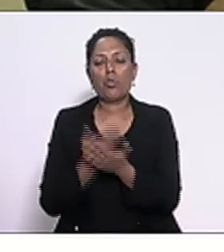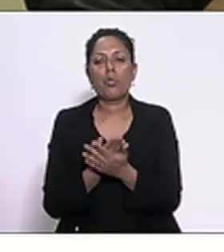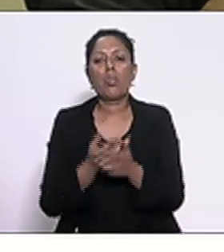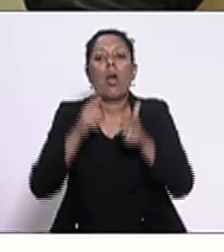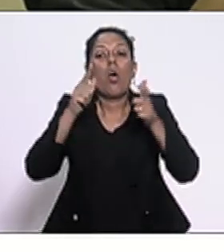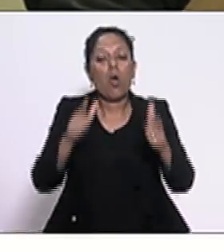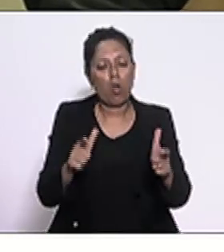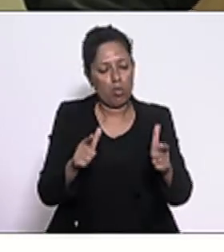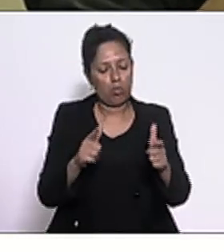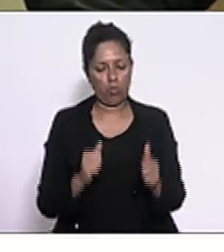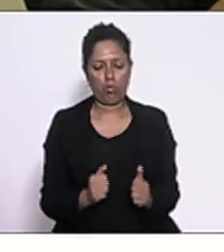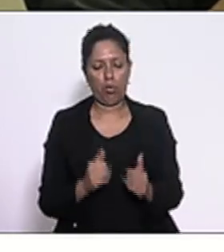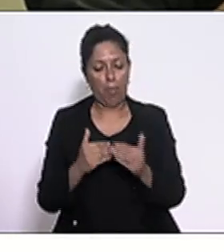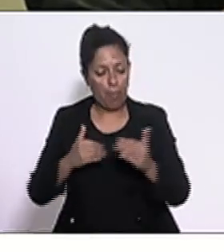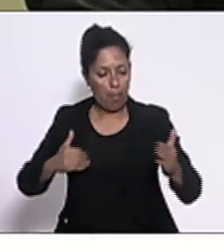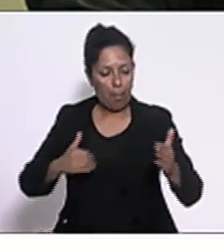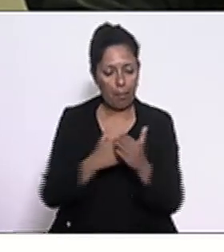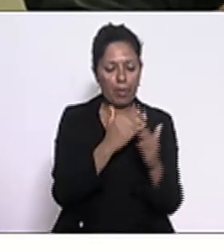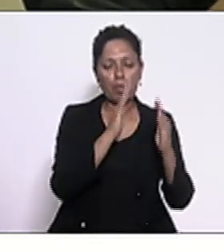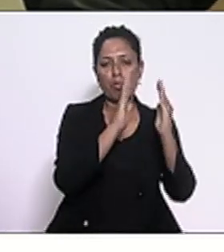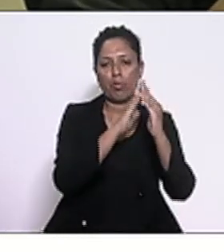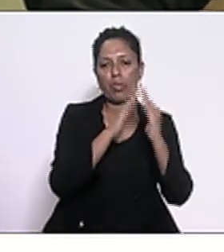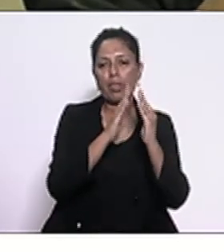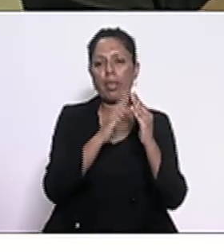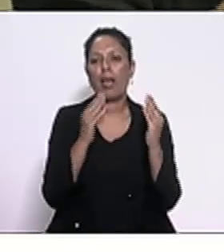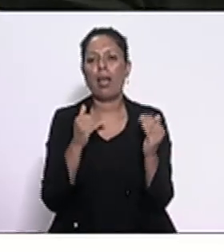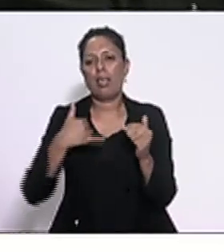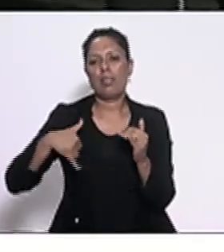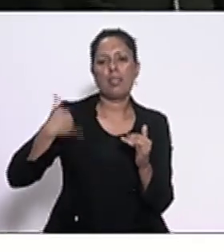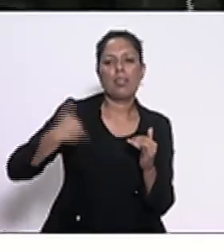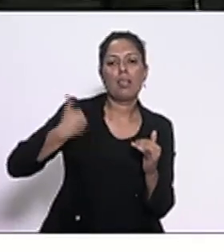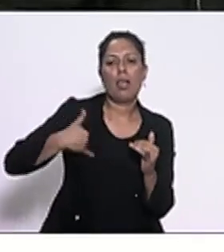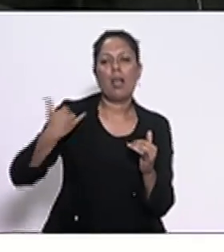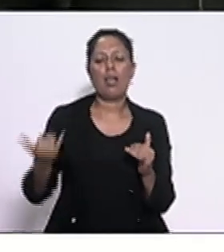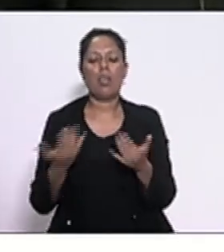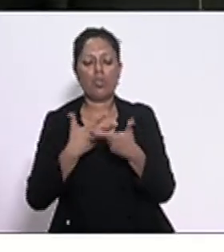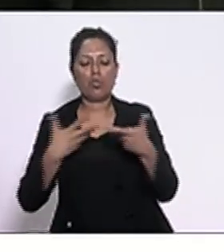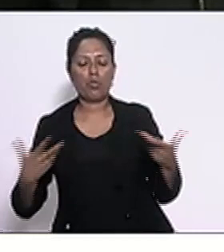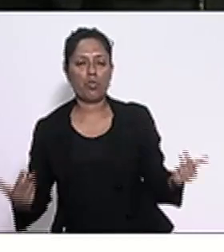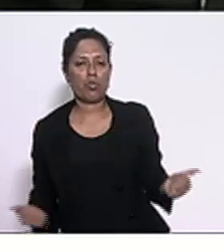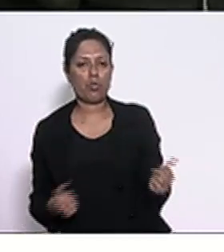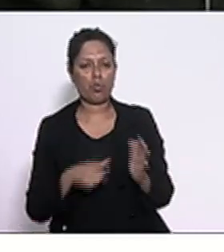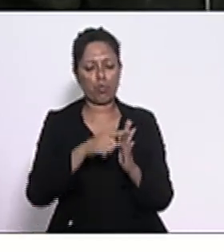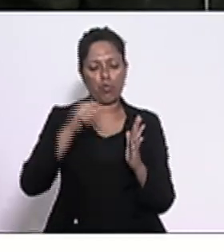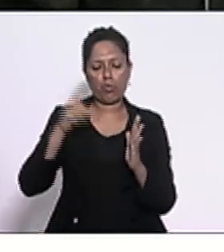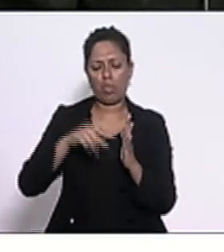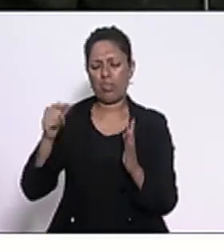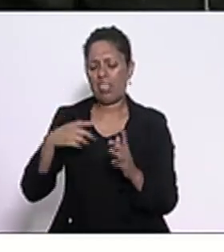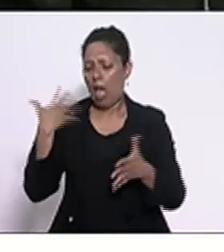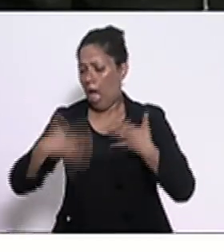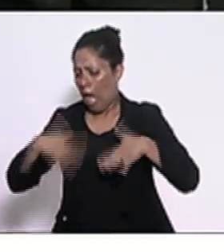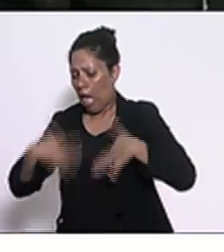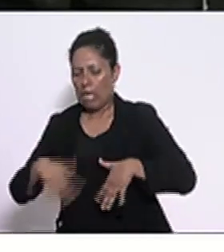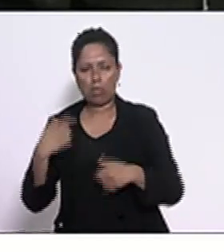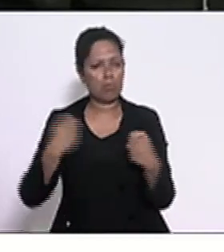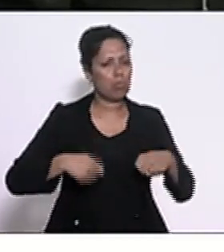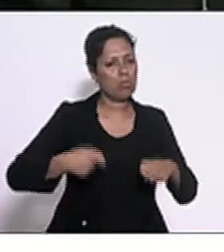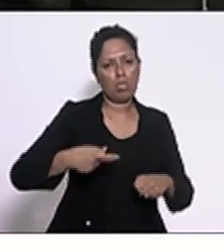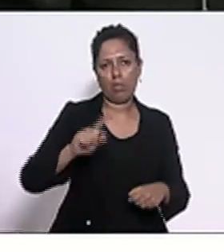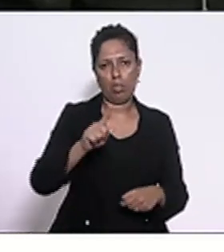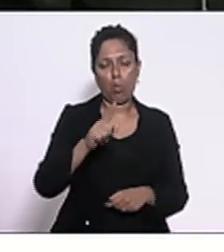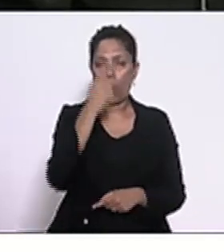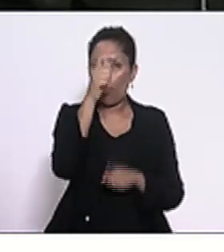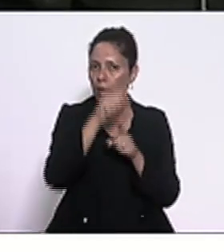moradia, escola e alguns outros parâmetros, tipo idade. Então, não precisava ter pressa. Era um mês